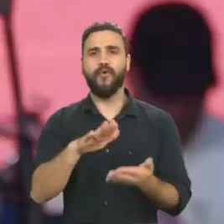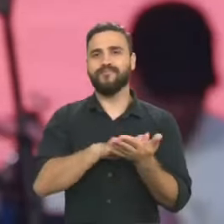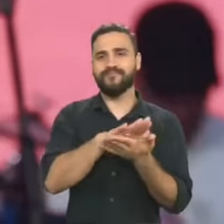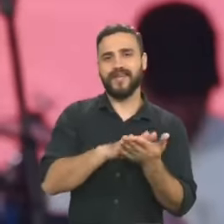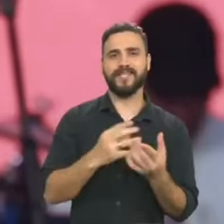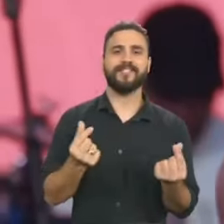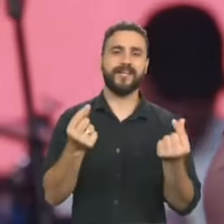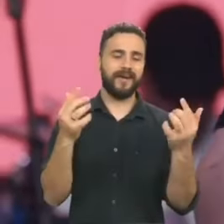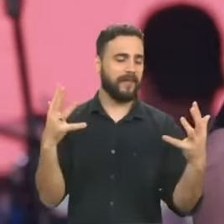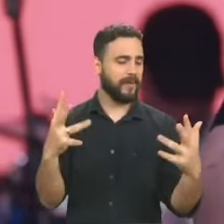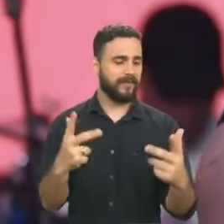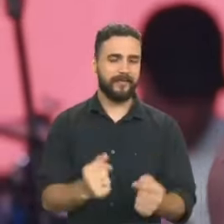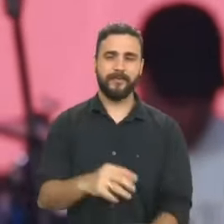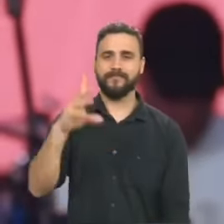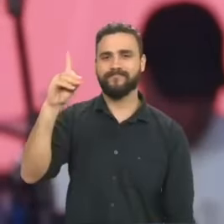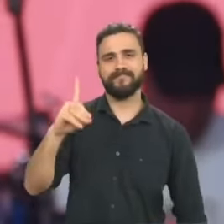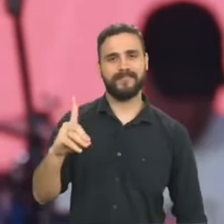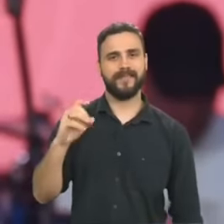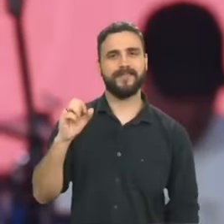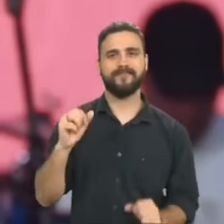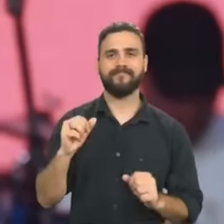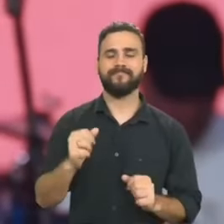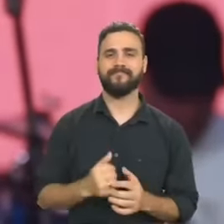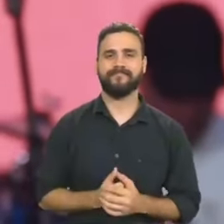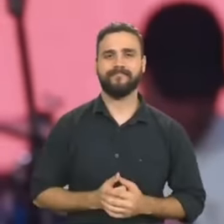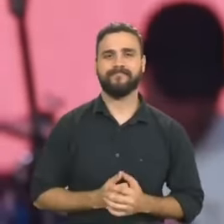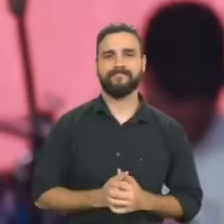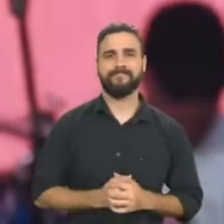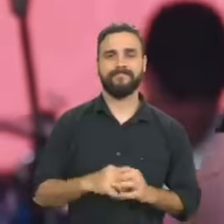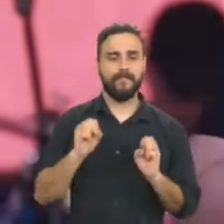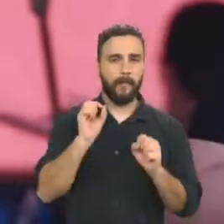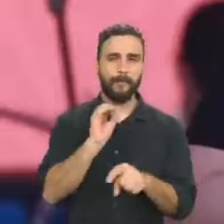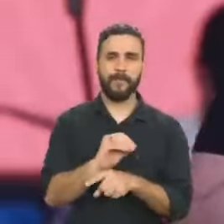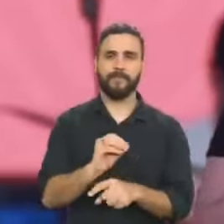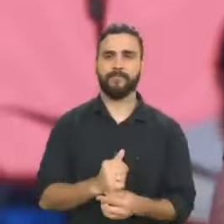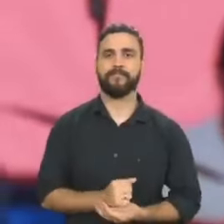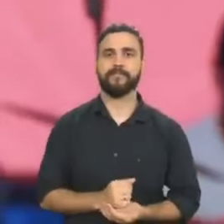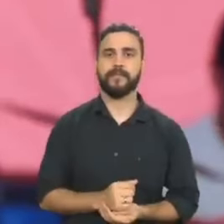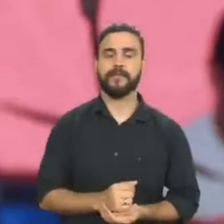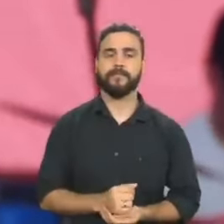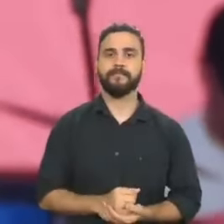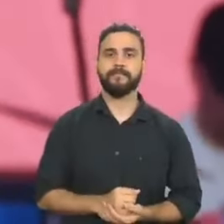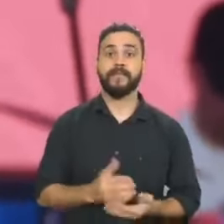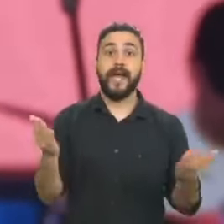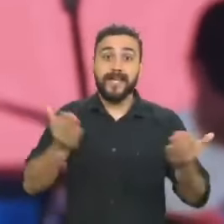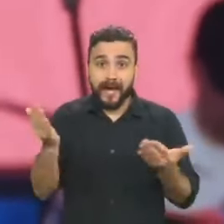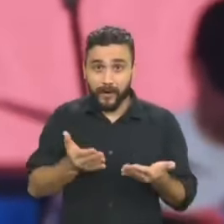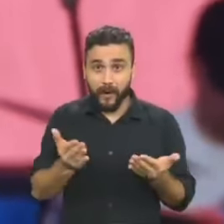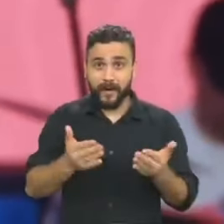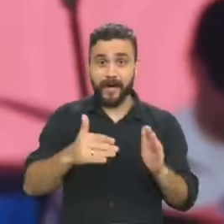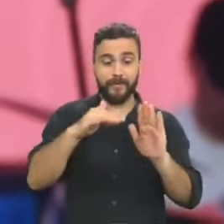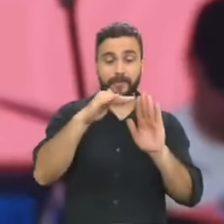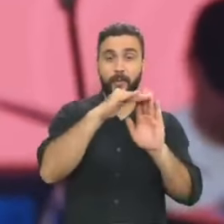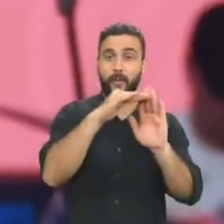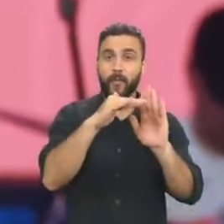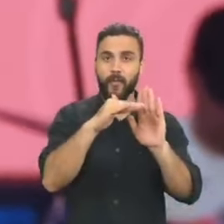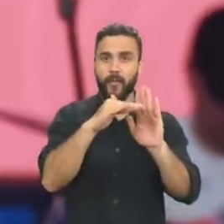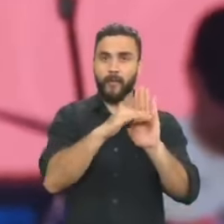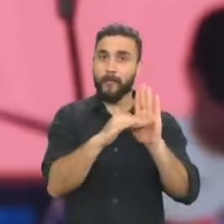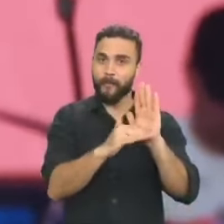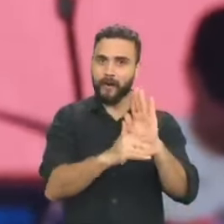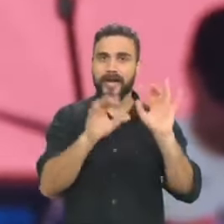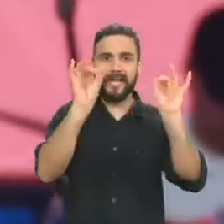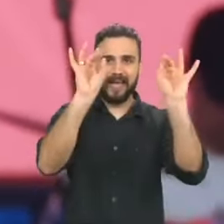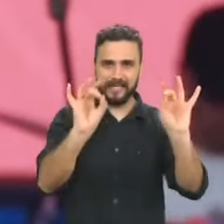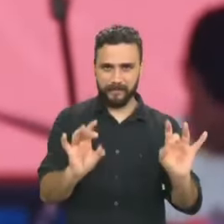Gente, agora a gente vai entrar num quadro muito especial que nós começamos aqui, que é meme com a